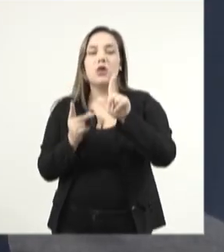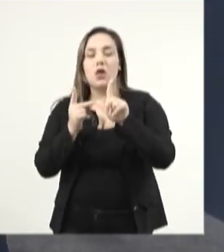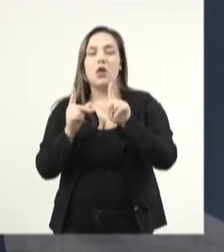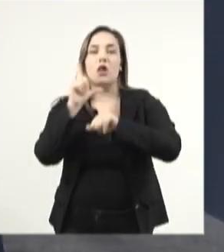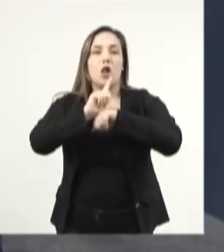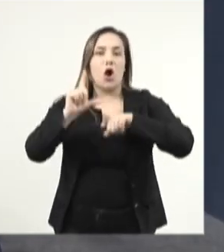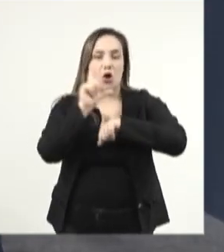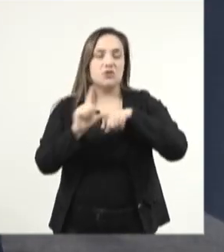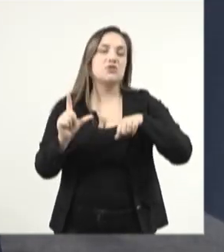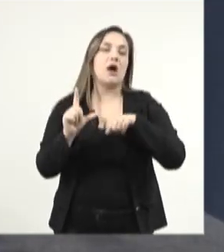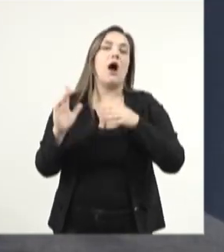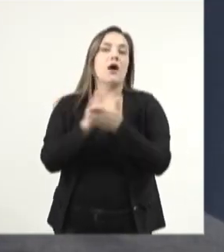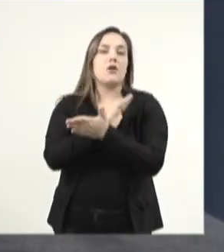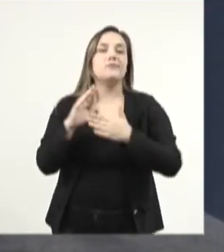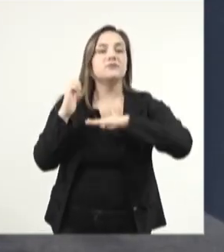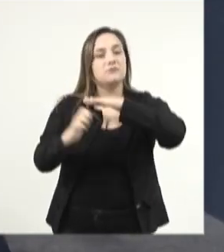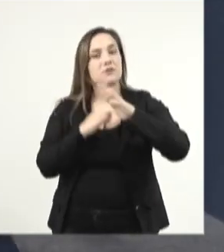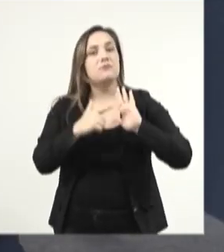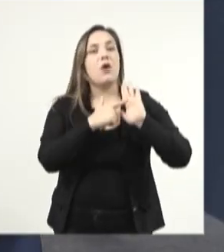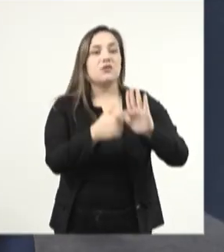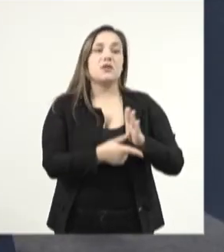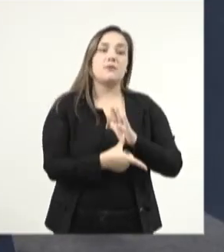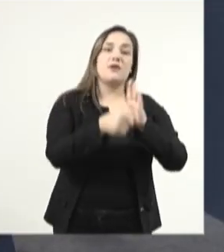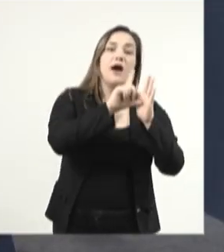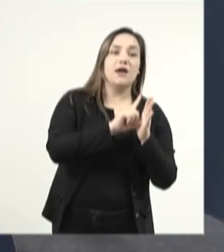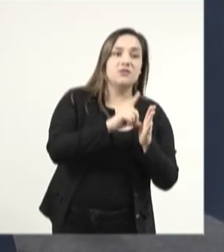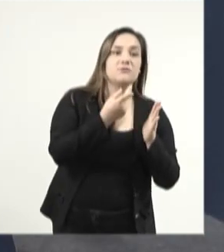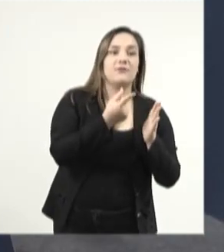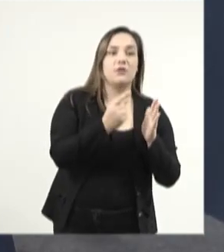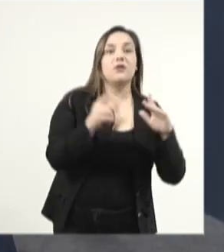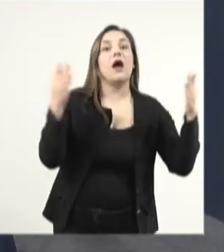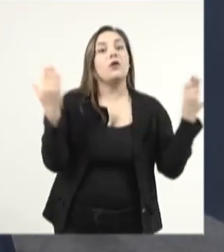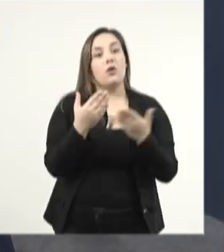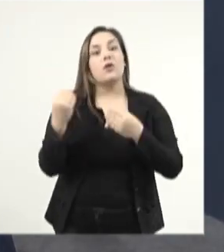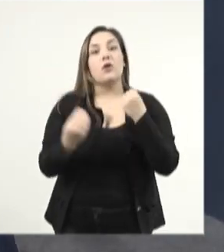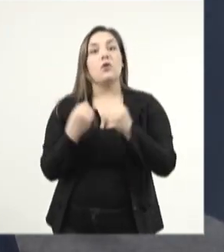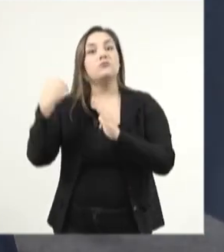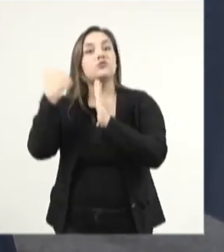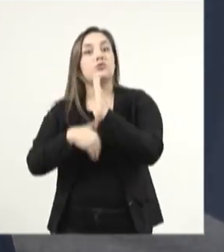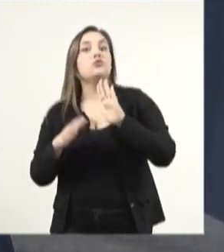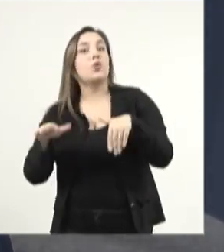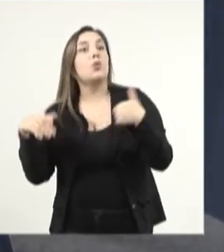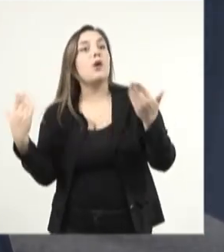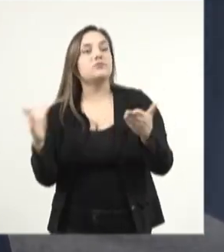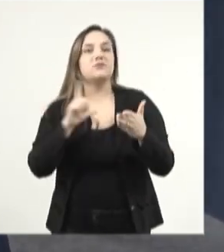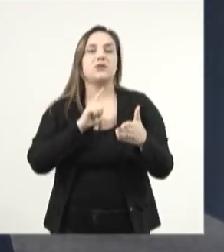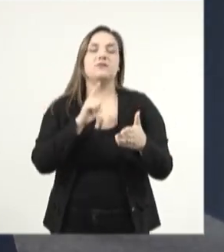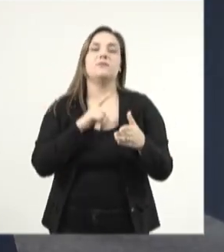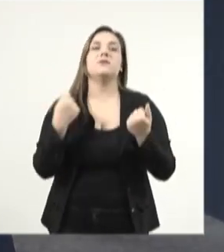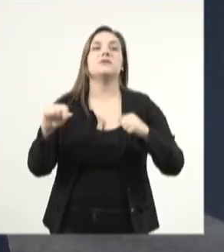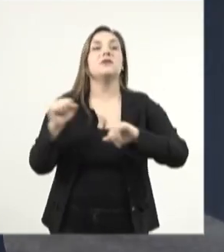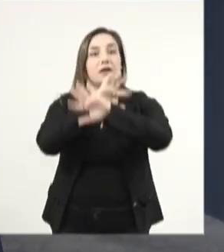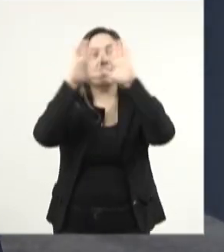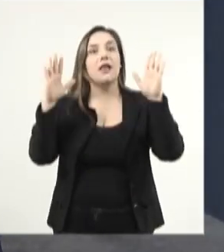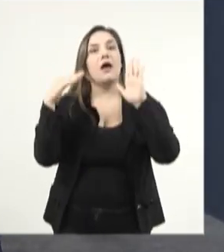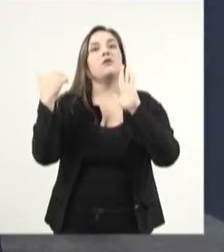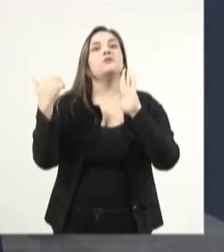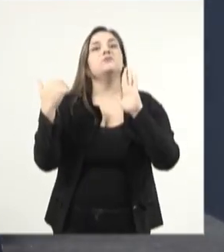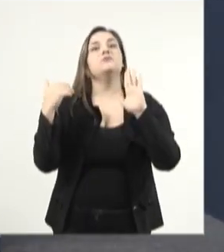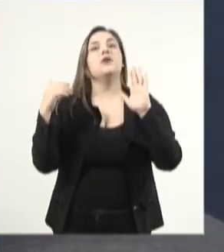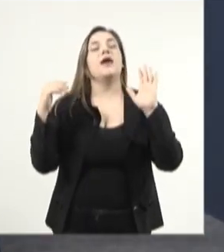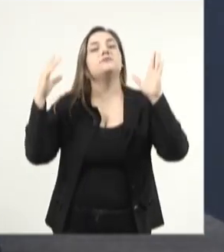para o consumidor, que mostre como que era o preço antes e como que era o preço agora. Então, que exista mais transparência na